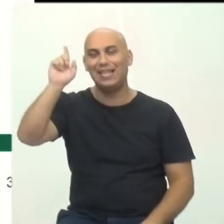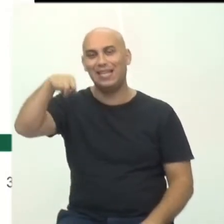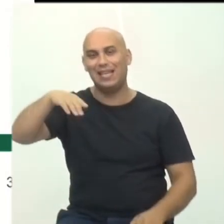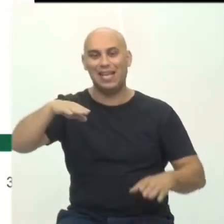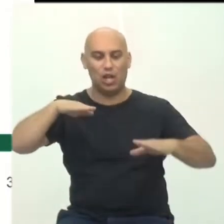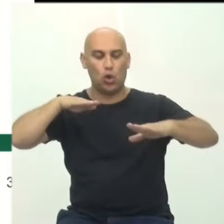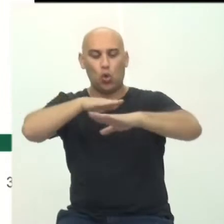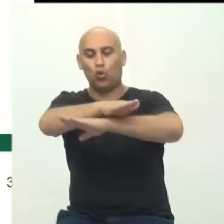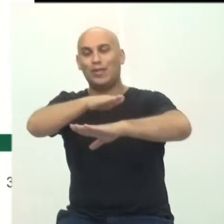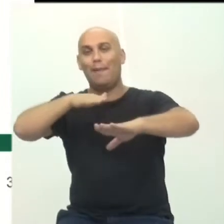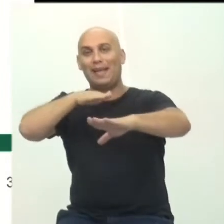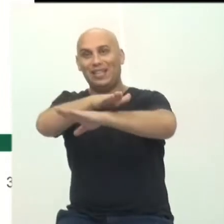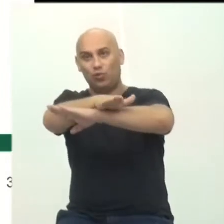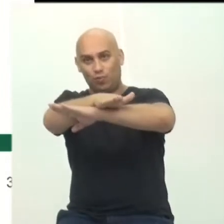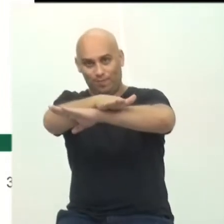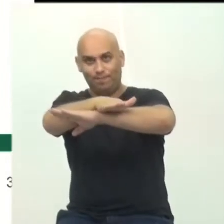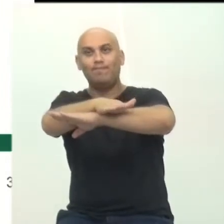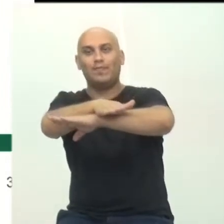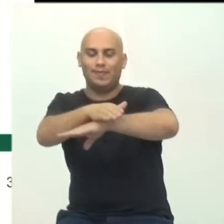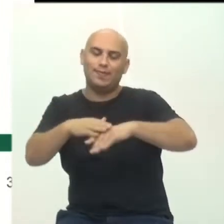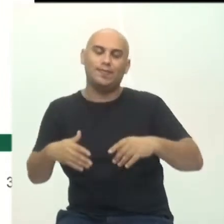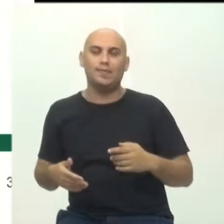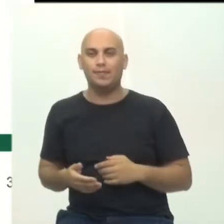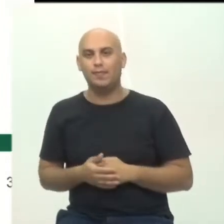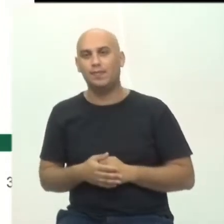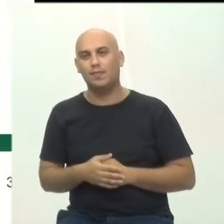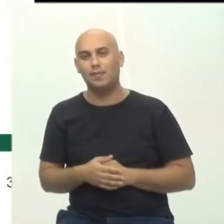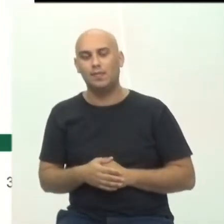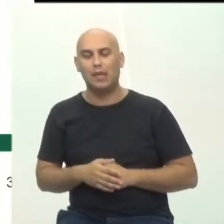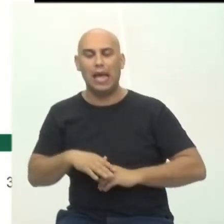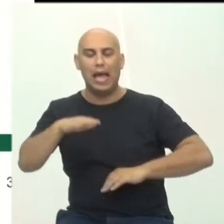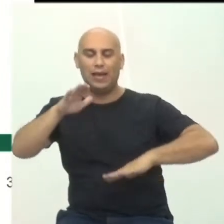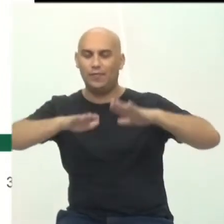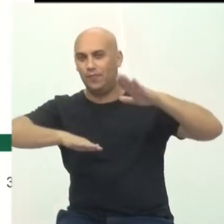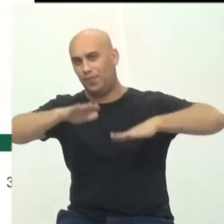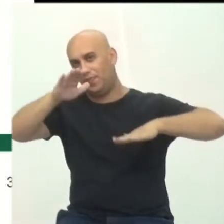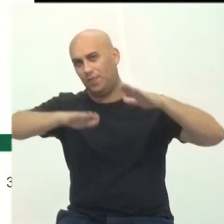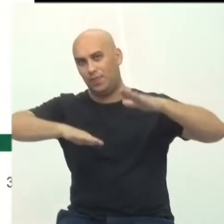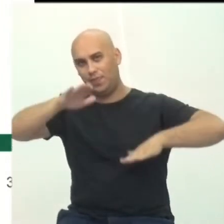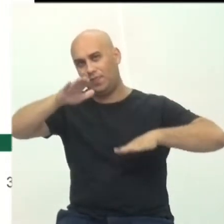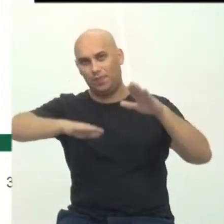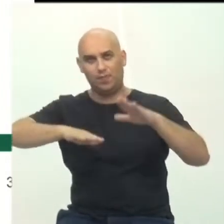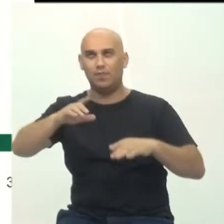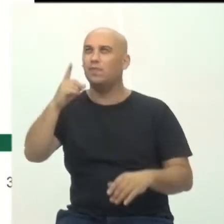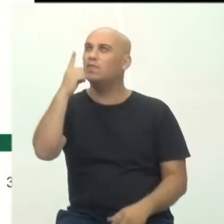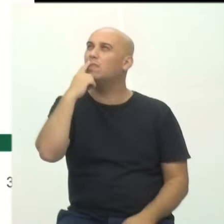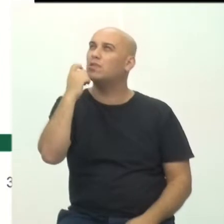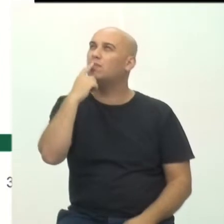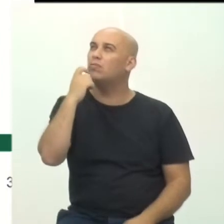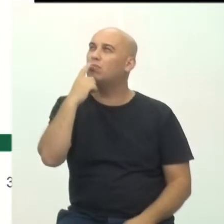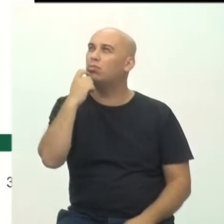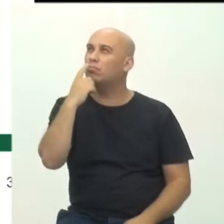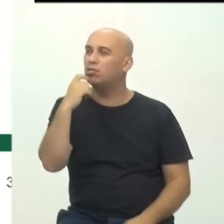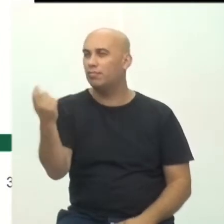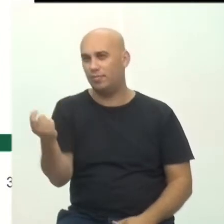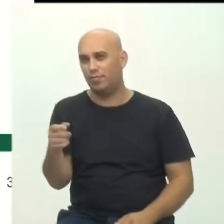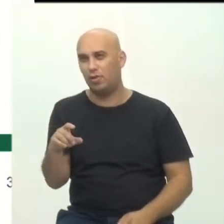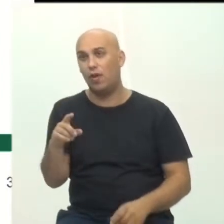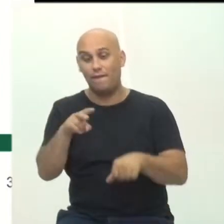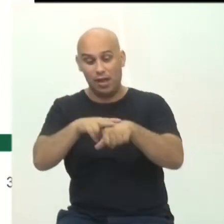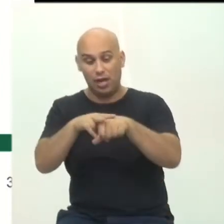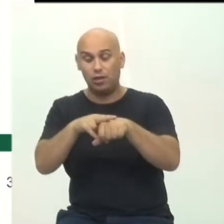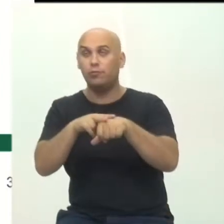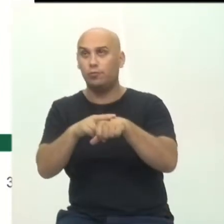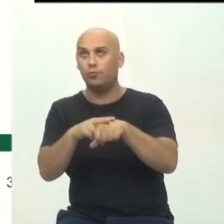Avenida Centenário. Então, quando o sinal está aberto para o fluxo do carro da Avenida